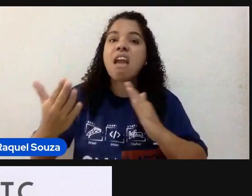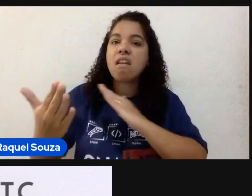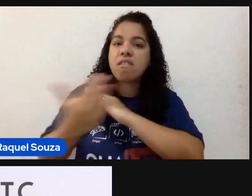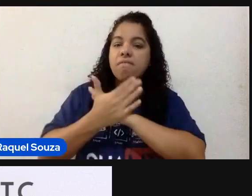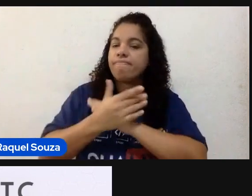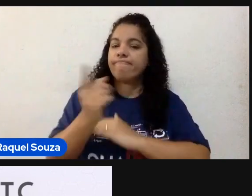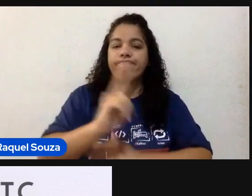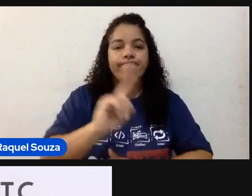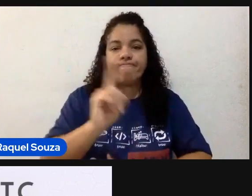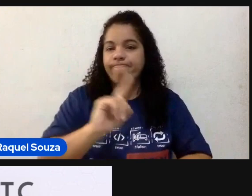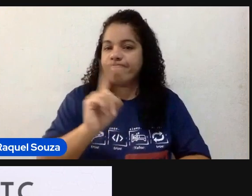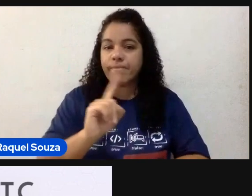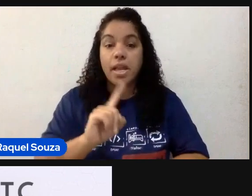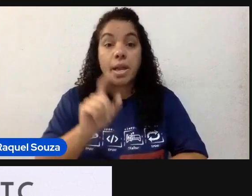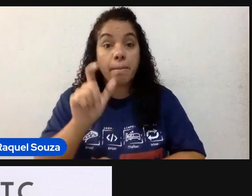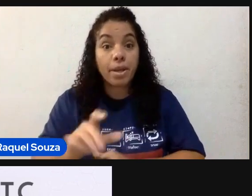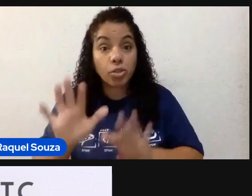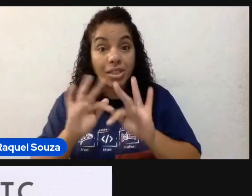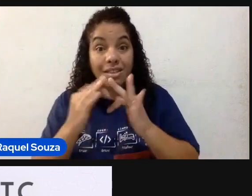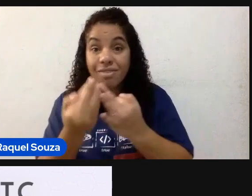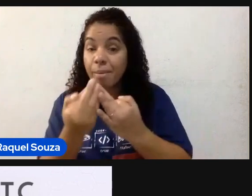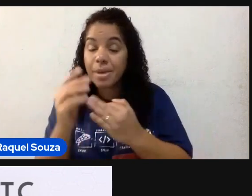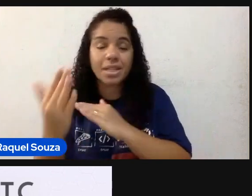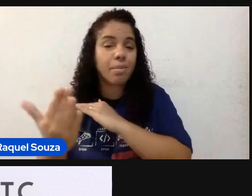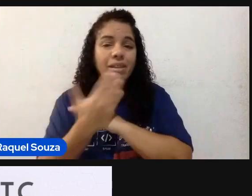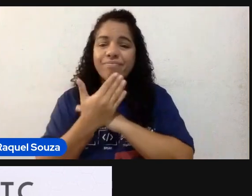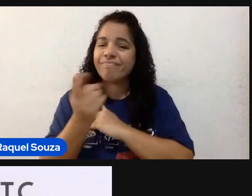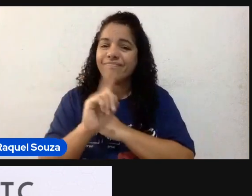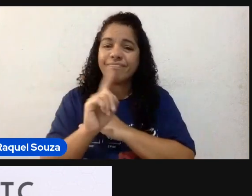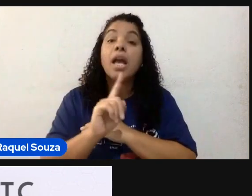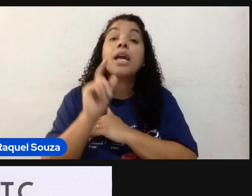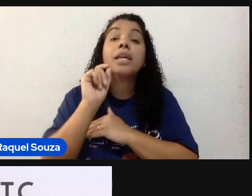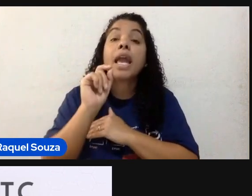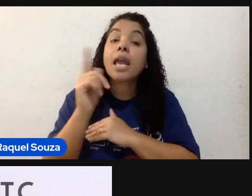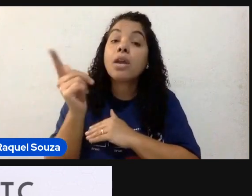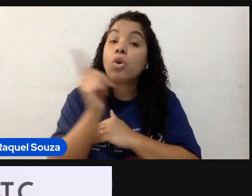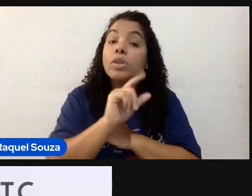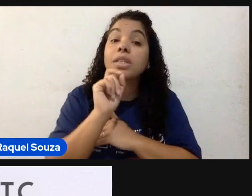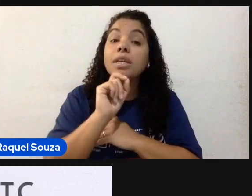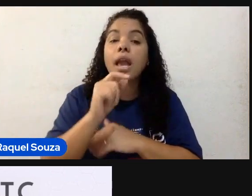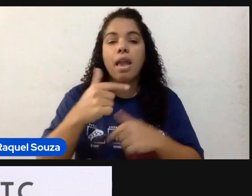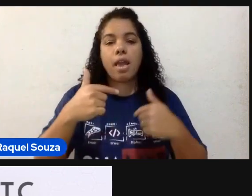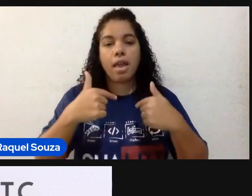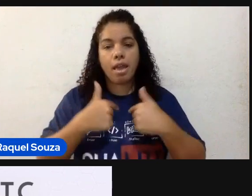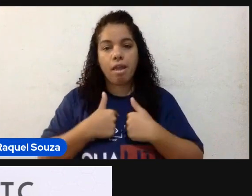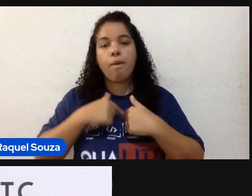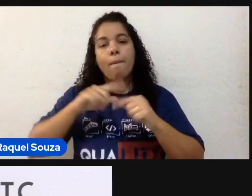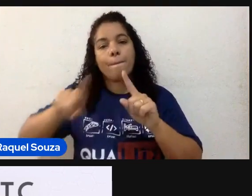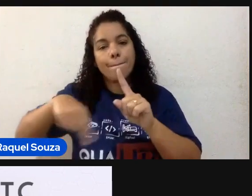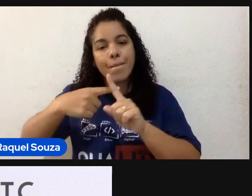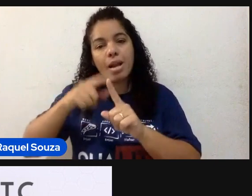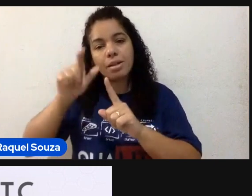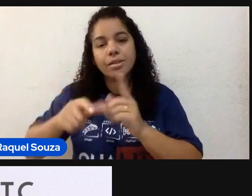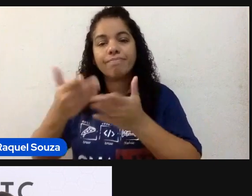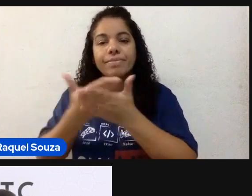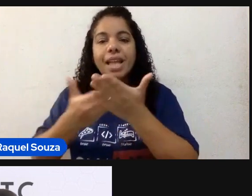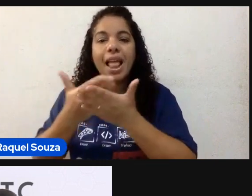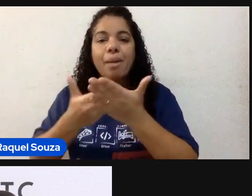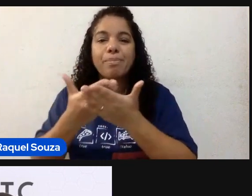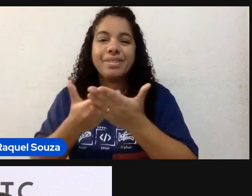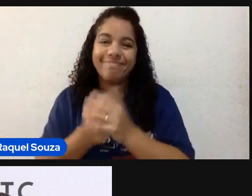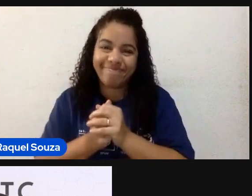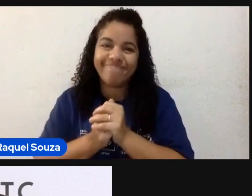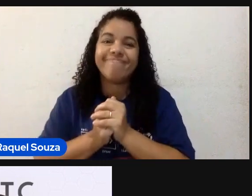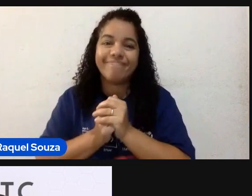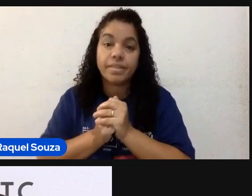E nenhum familiar conseguiria me ajudar. Quem me ajudou foi eu e a terapia. Então, depois que